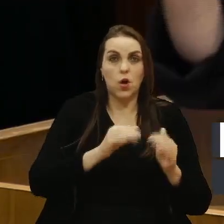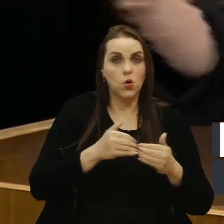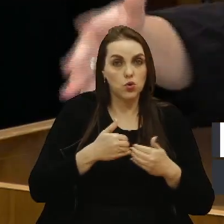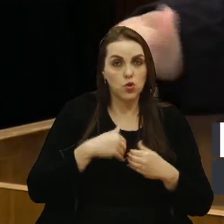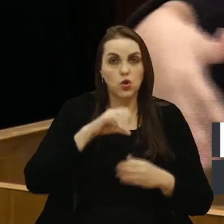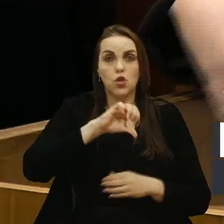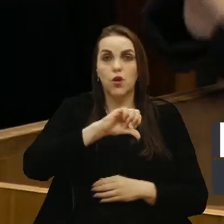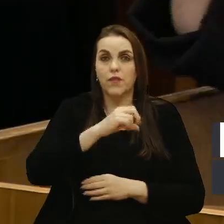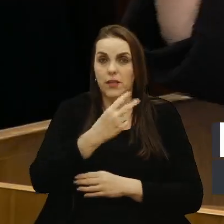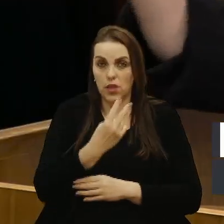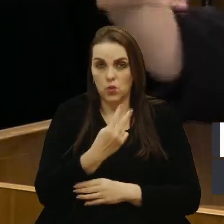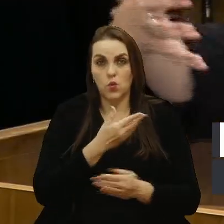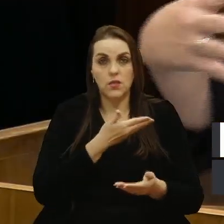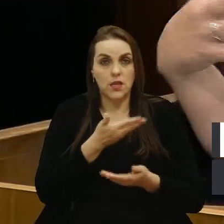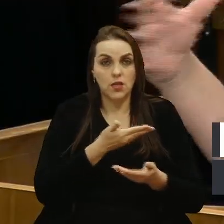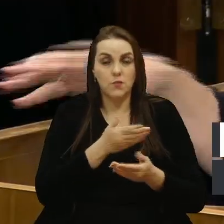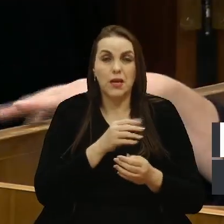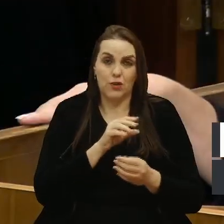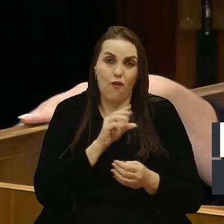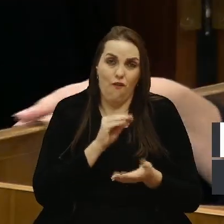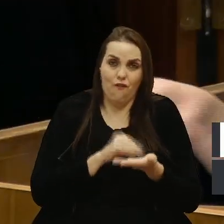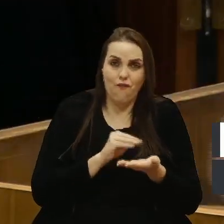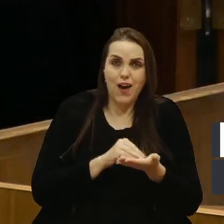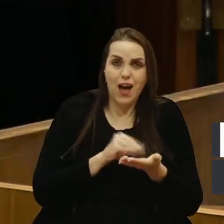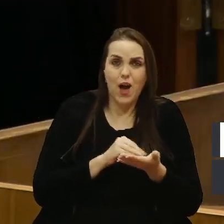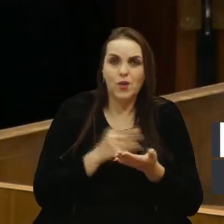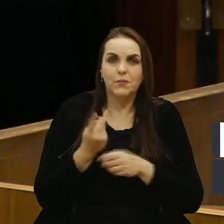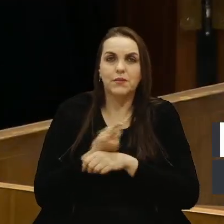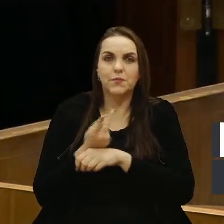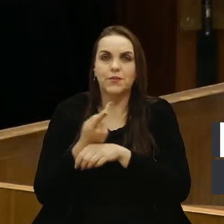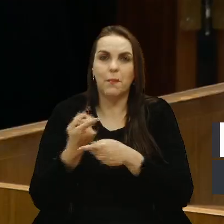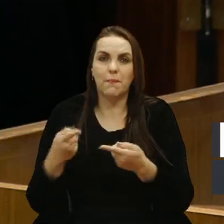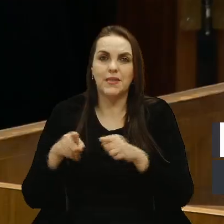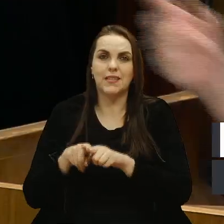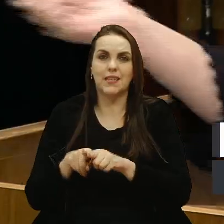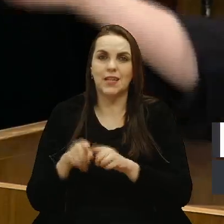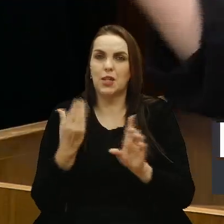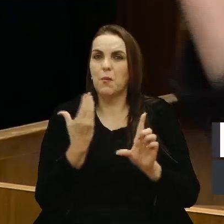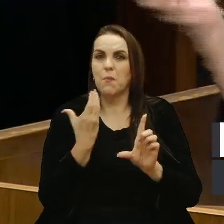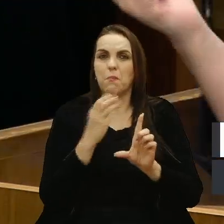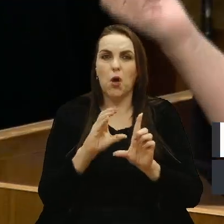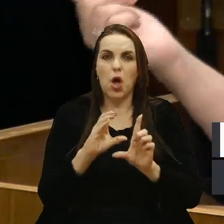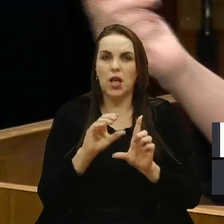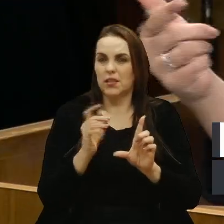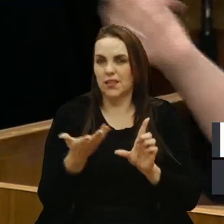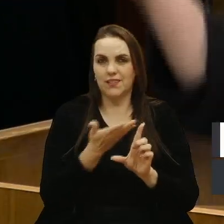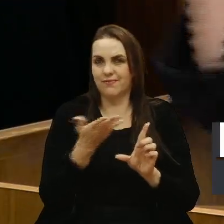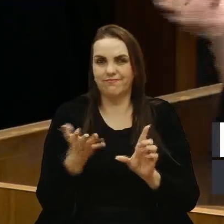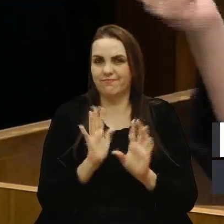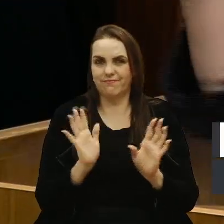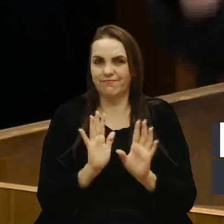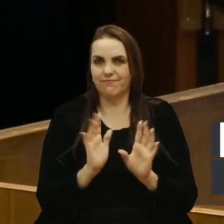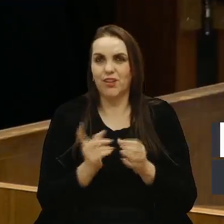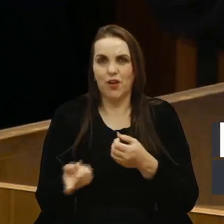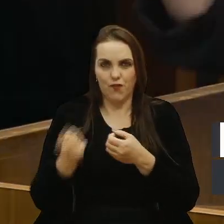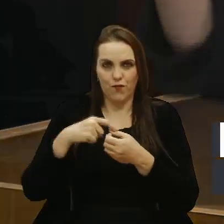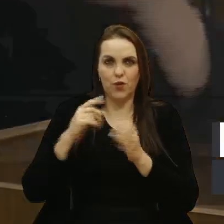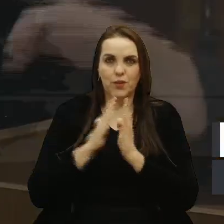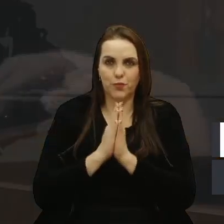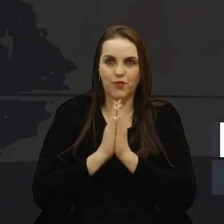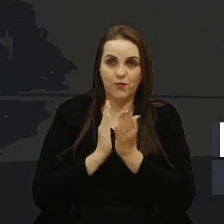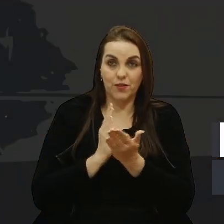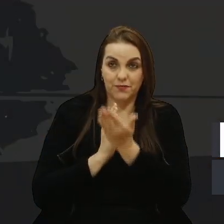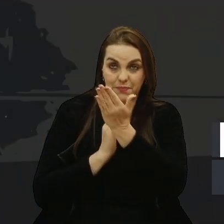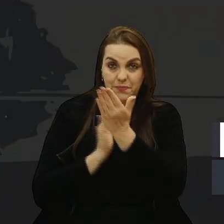insuficiente, mas estamos buscando parcerias. Coloquem isso. Mas não coloquem simplesmente uma postagem, eu vou pedir para a Paula voltar a postagem em si, aí é